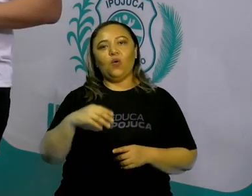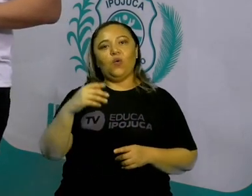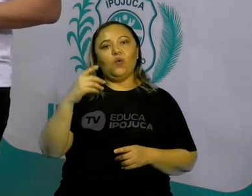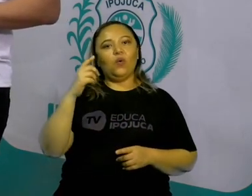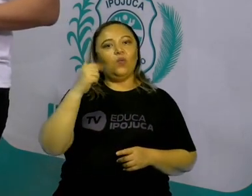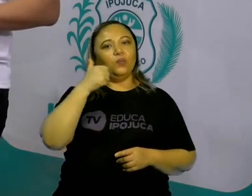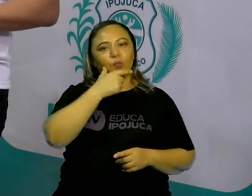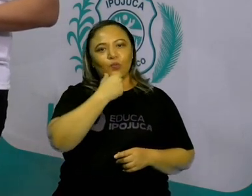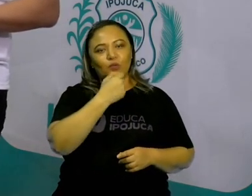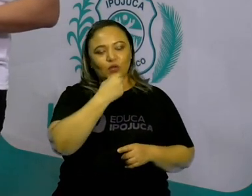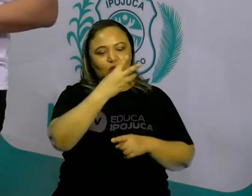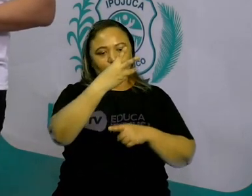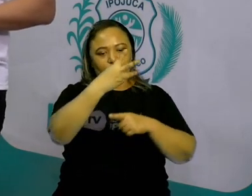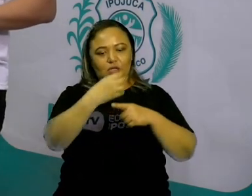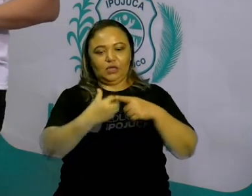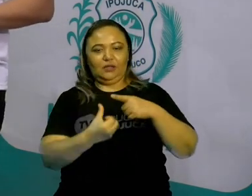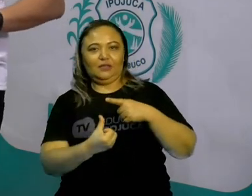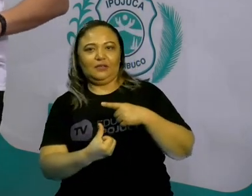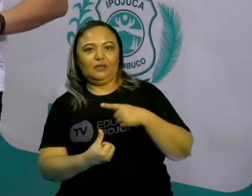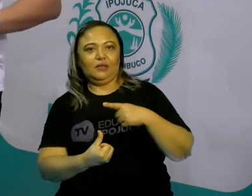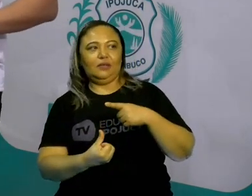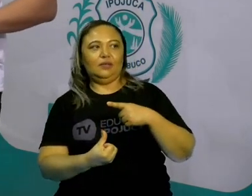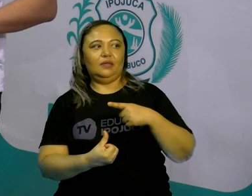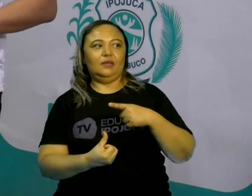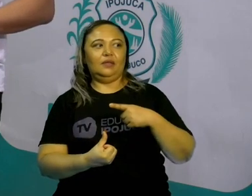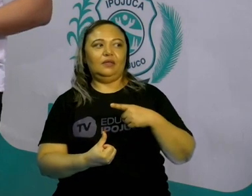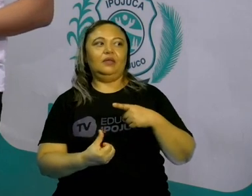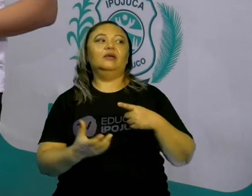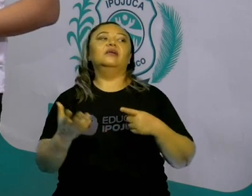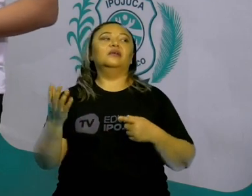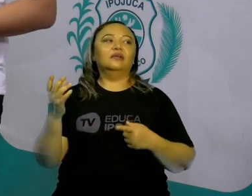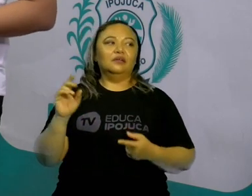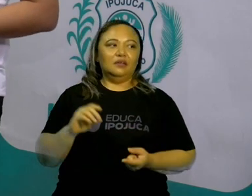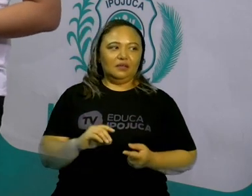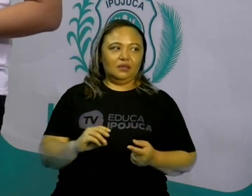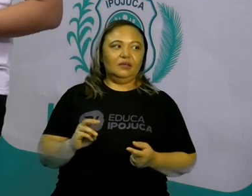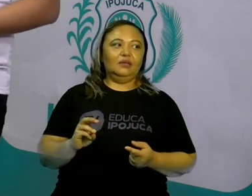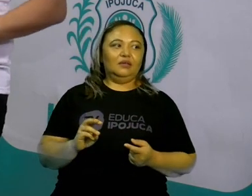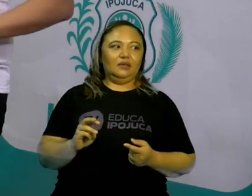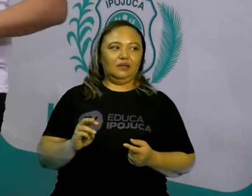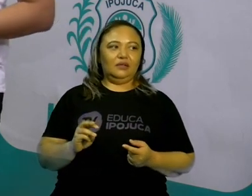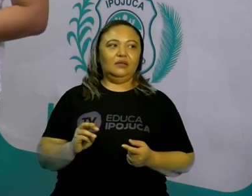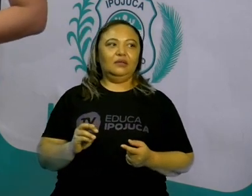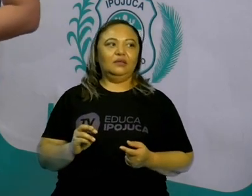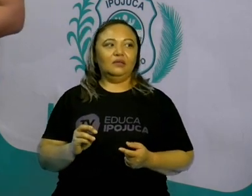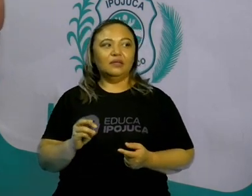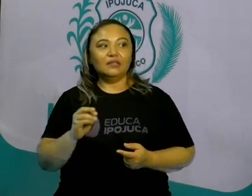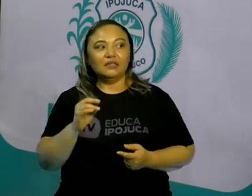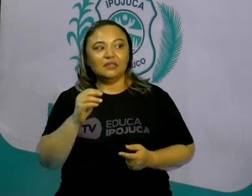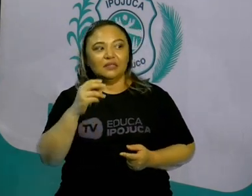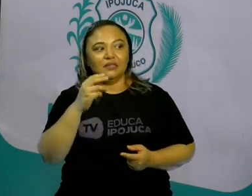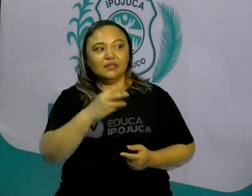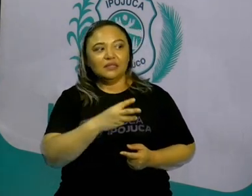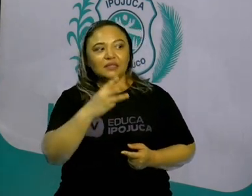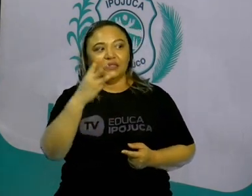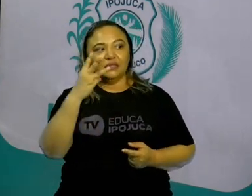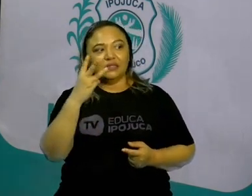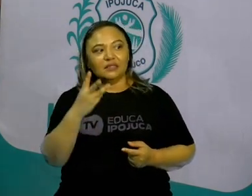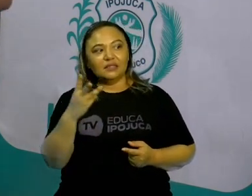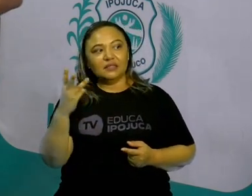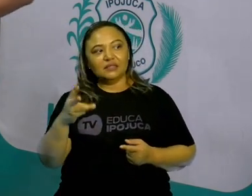chance 3 sextos. Romeu está super rápido agora, viu? Pois é, acertou, Romeu. Tem 3